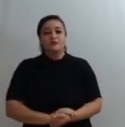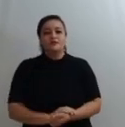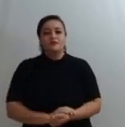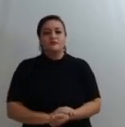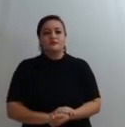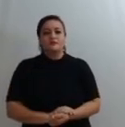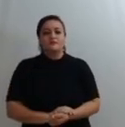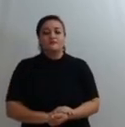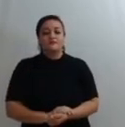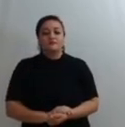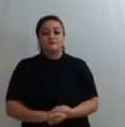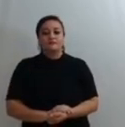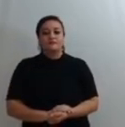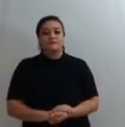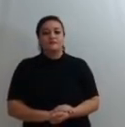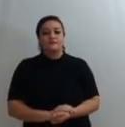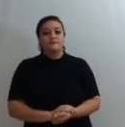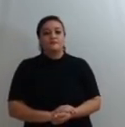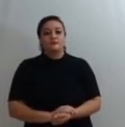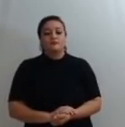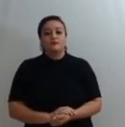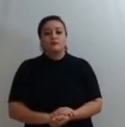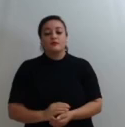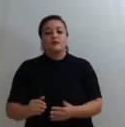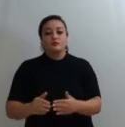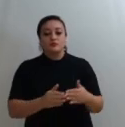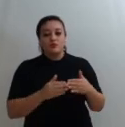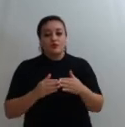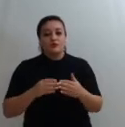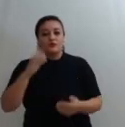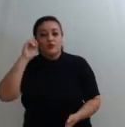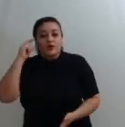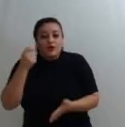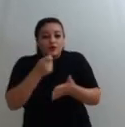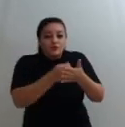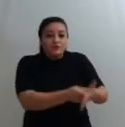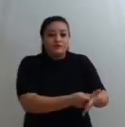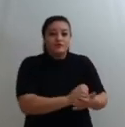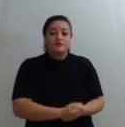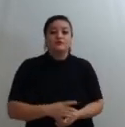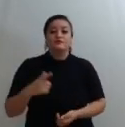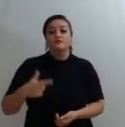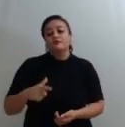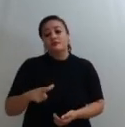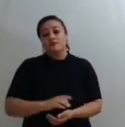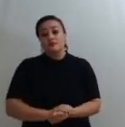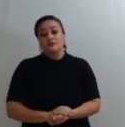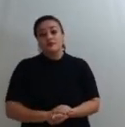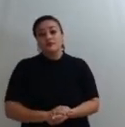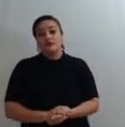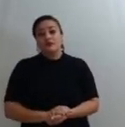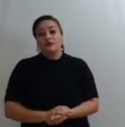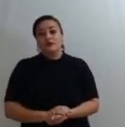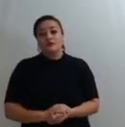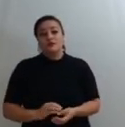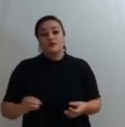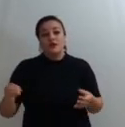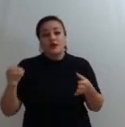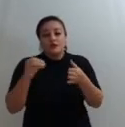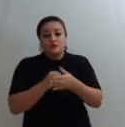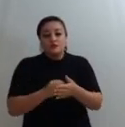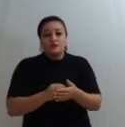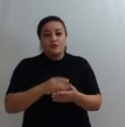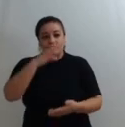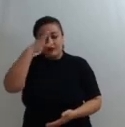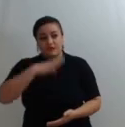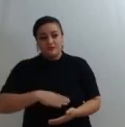consubstanciado indesígnio do Poder Judiciário ou da acusação, jamais sendo aferível apenas a partir da mera soma aritmética dos prazos processuais. No caso, apesar